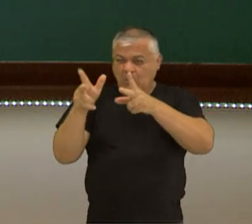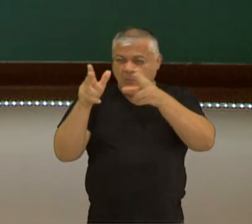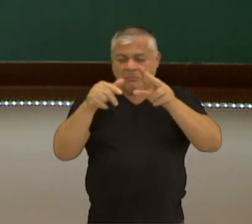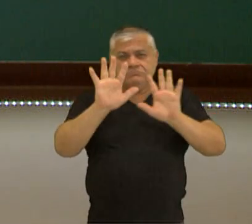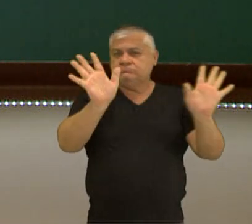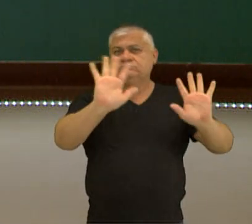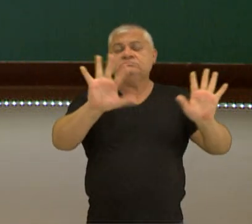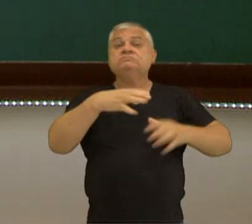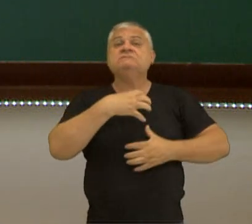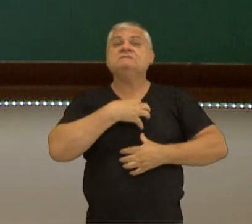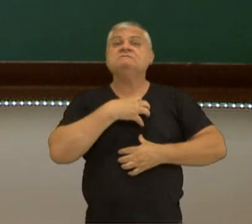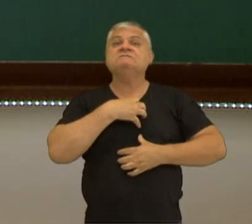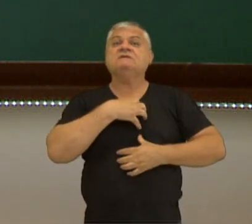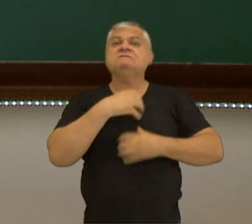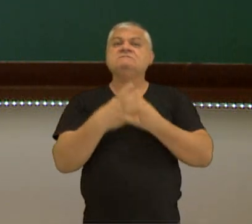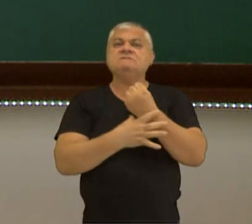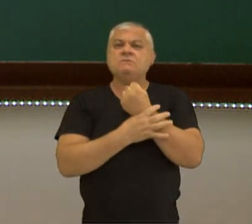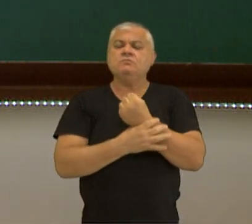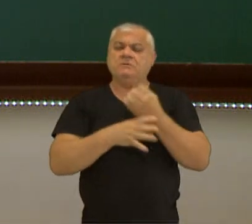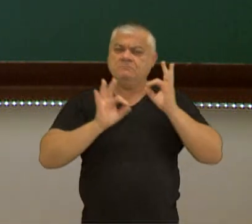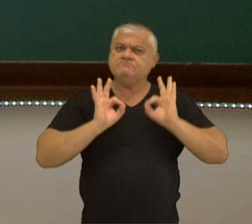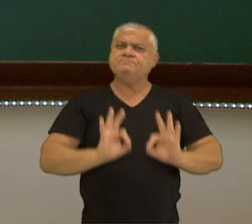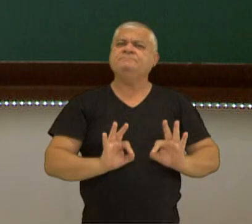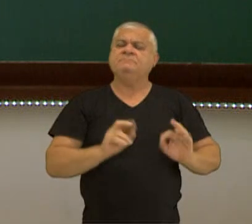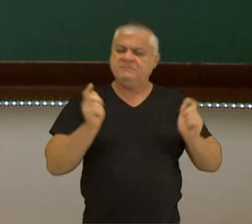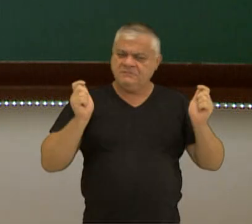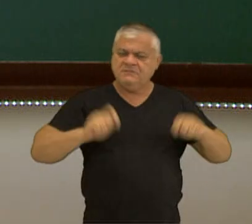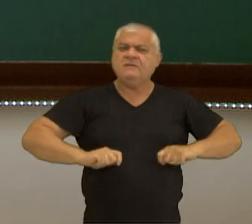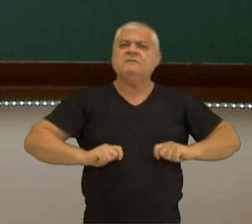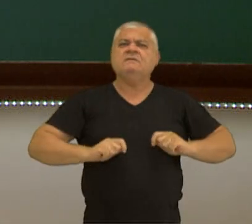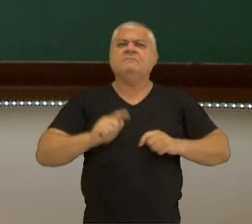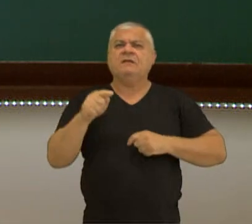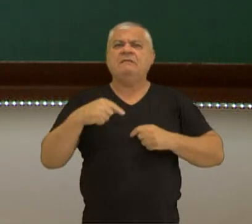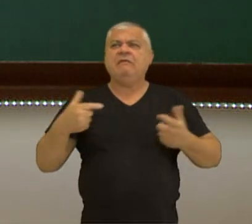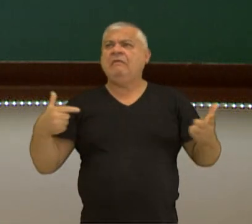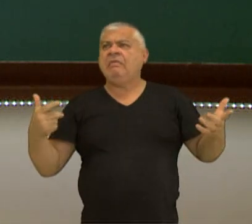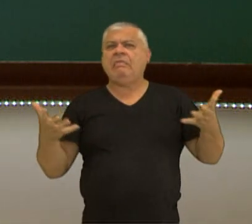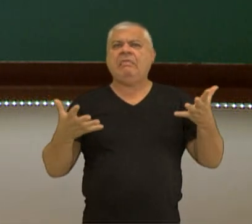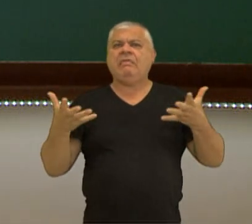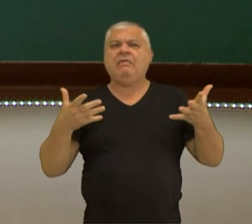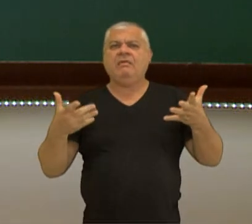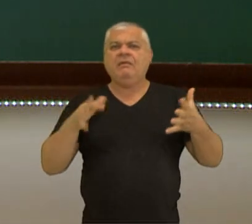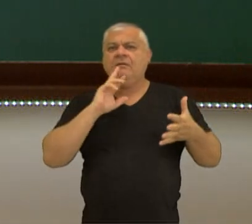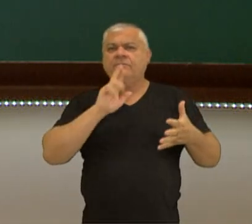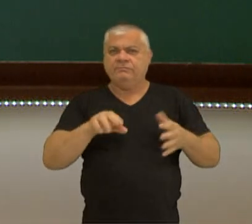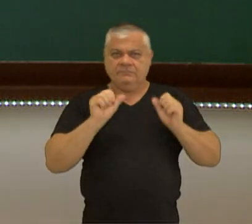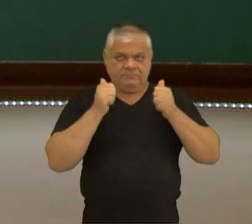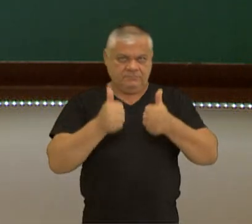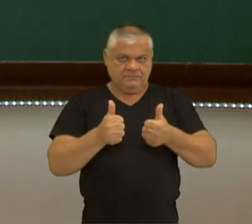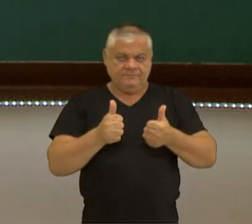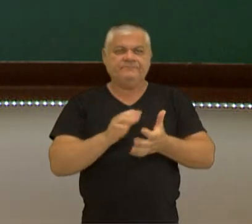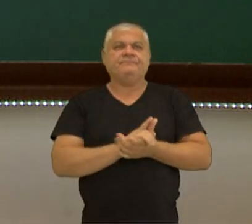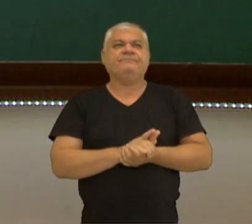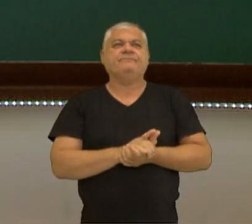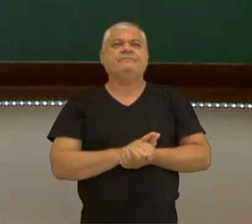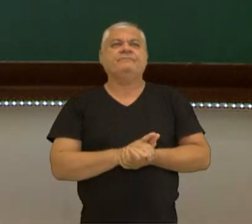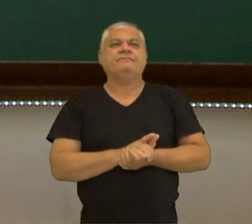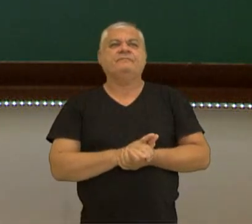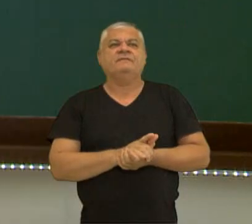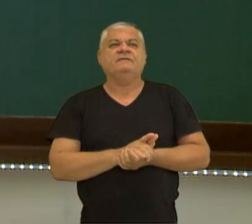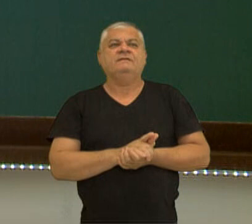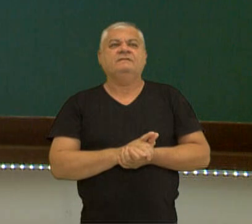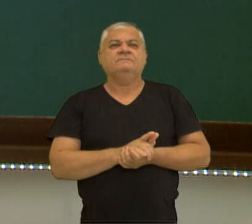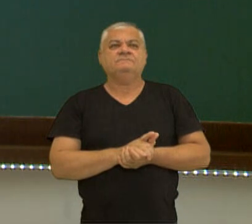fazer aquilo que você se sente bem seguro para você não se perder na resolução. Tranquilo? Vamos agora